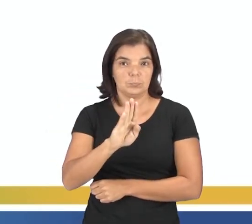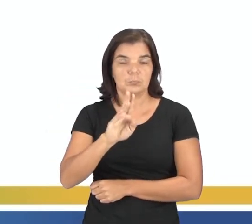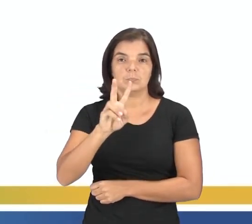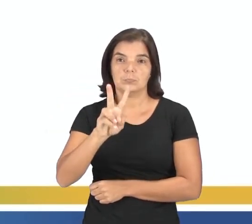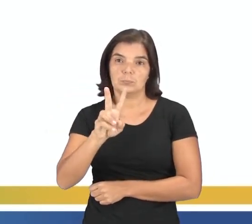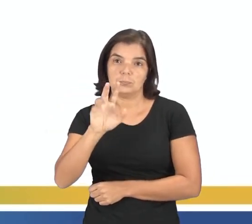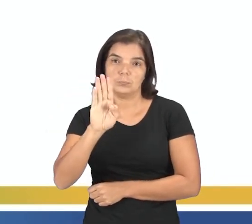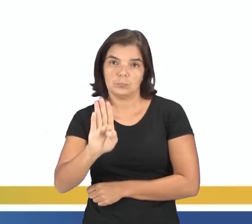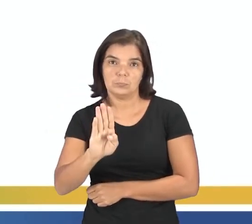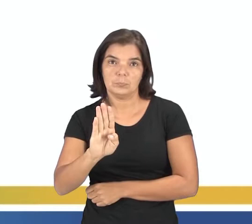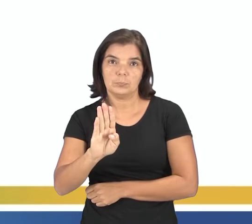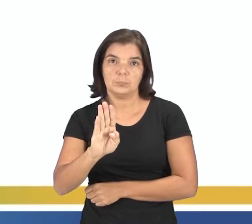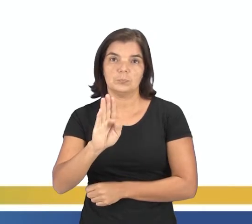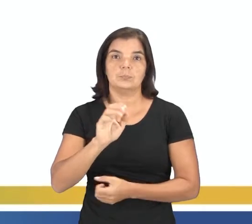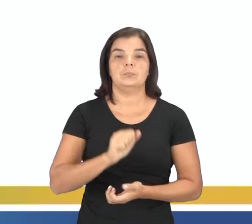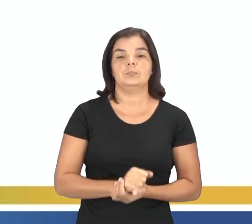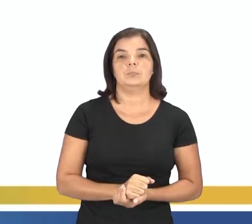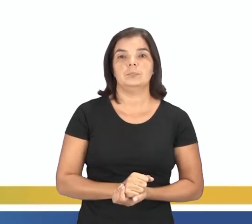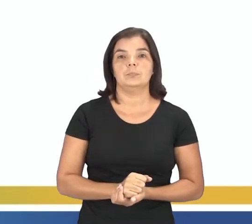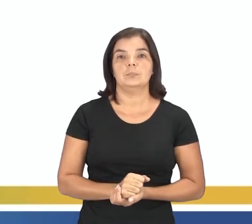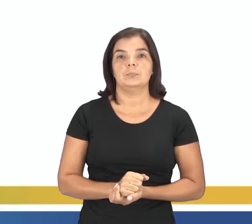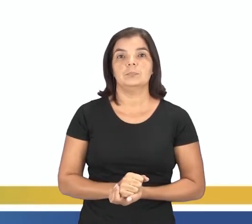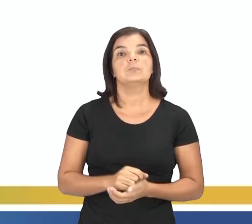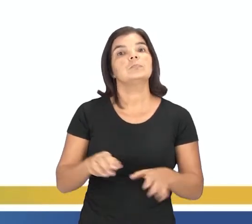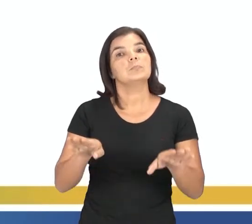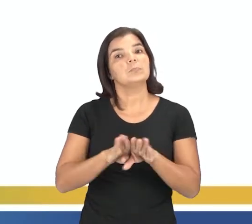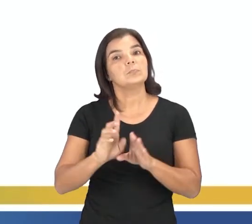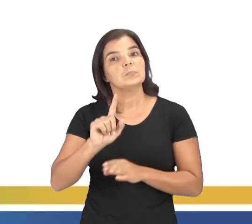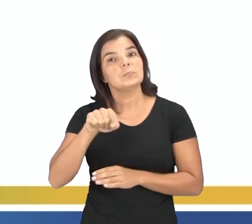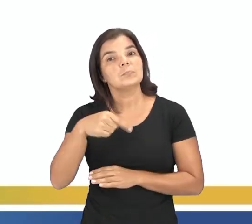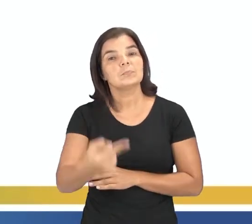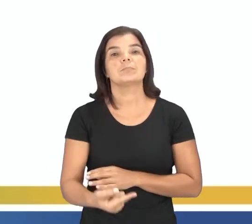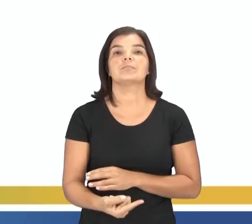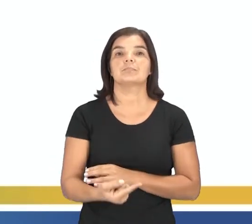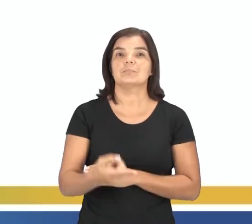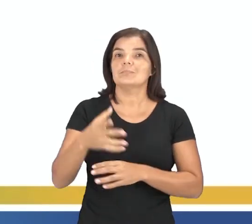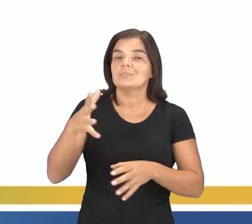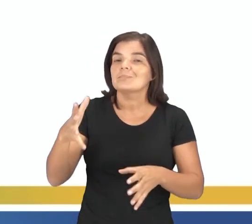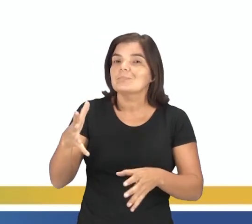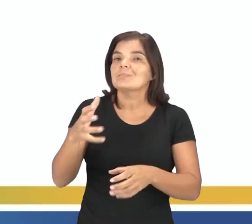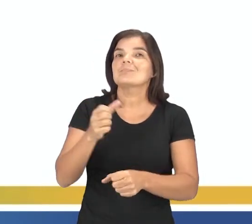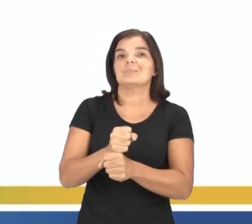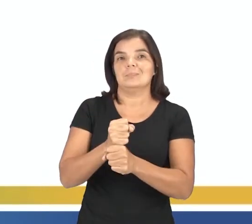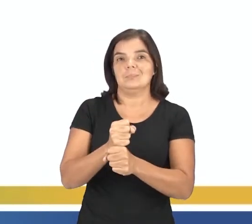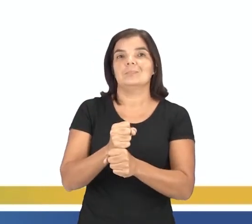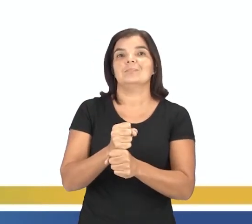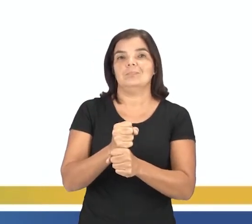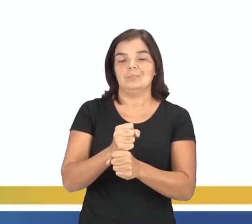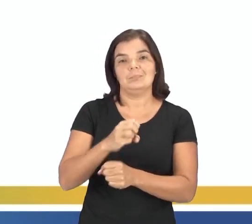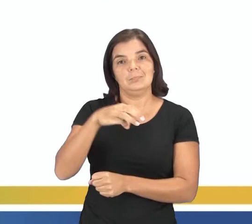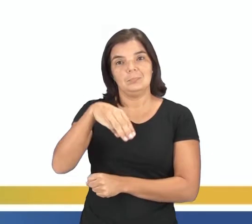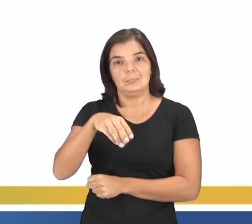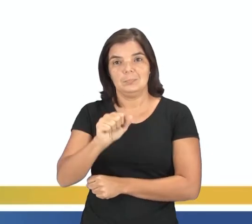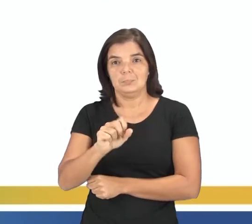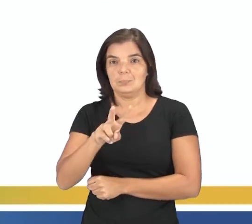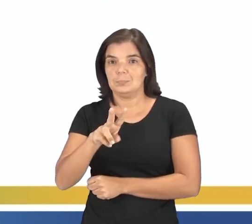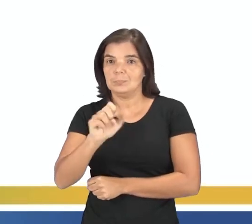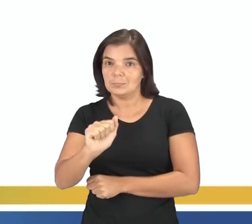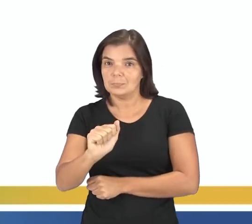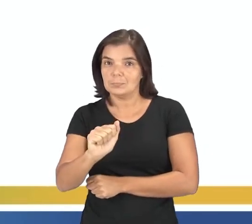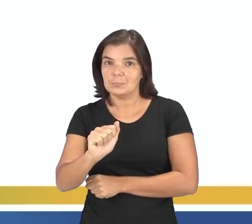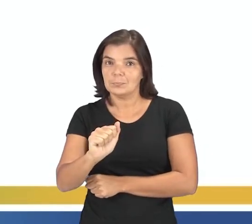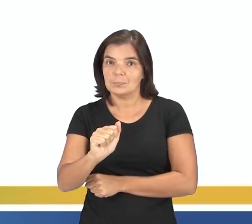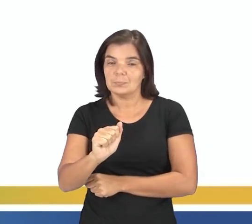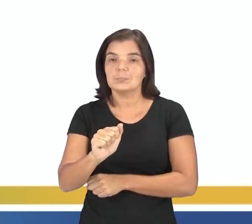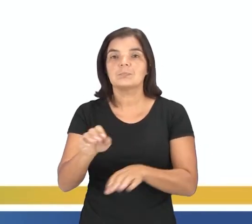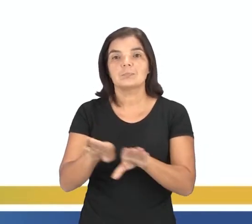de B, vezes a velocidade que o B tinha. E depois da colisão, a gente vai ter a massa de A, vezes a velocidade de